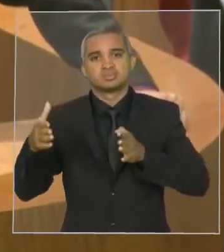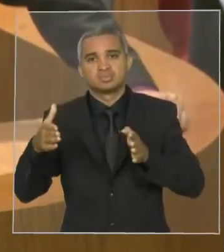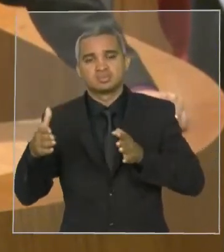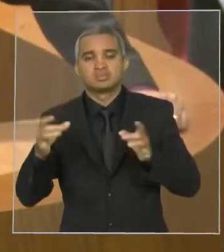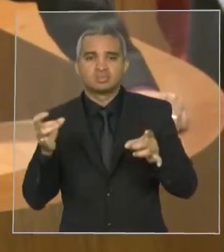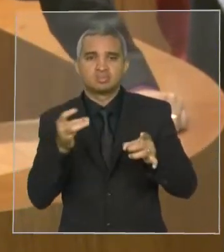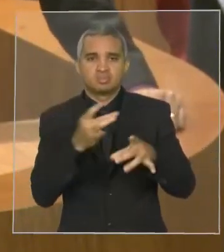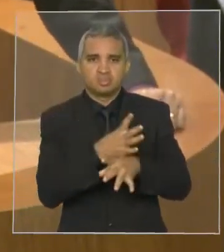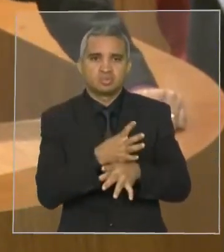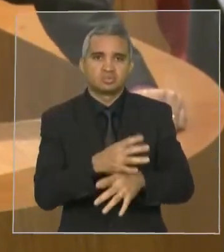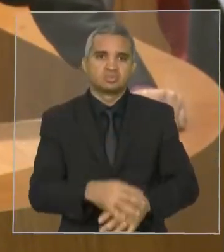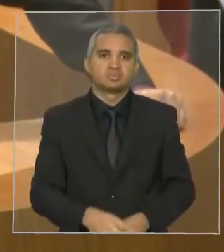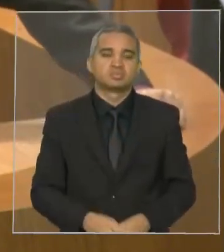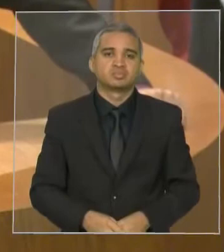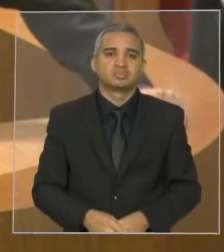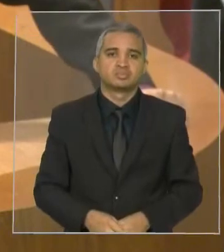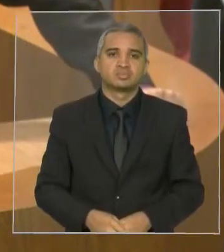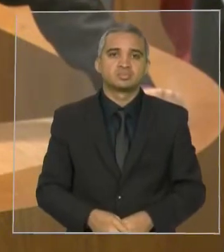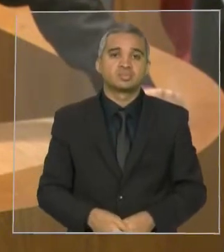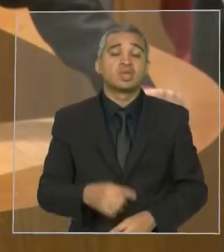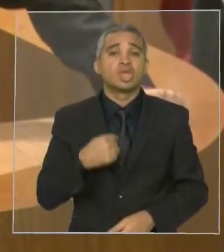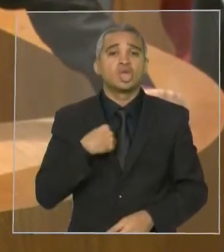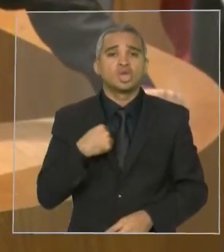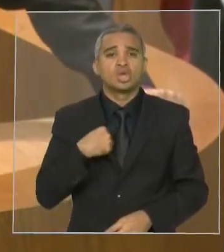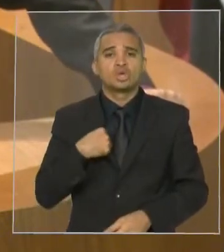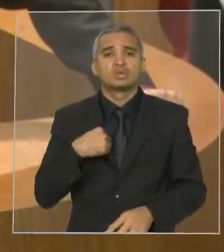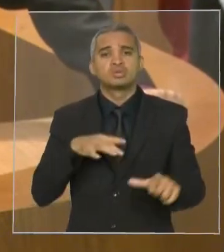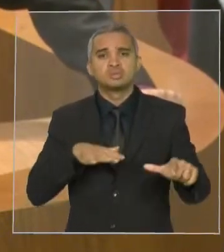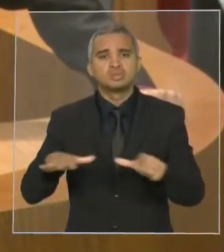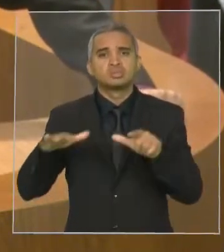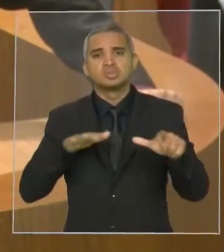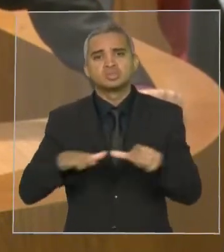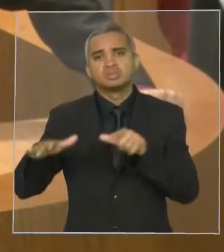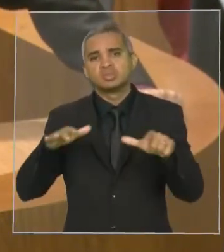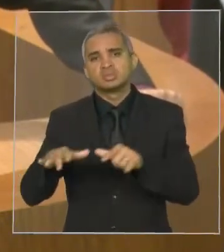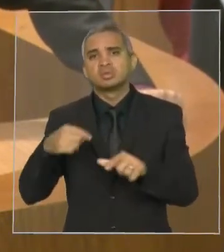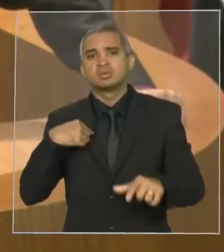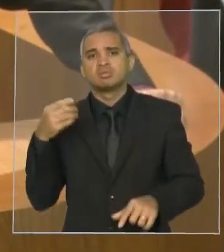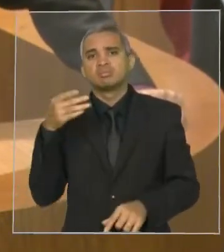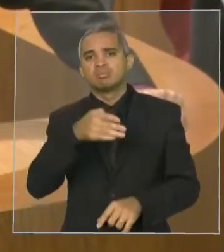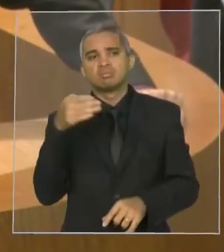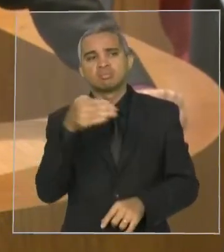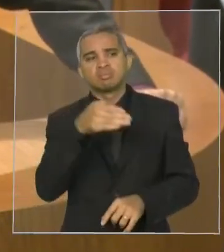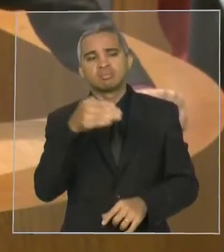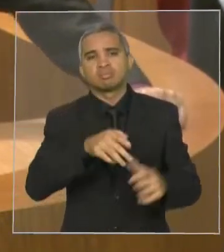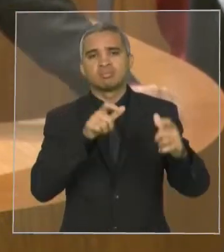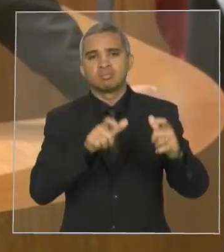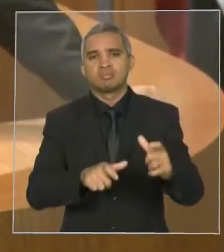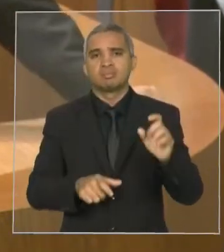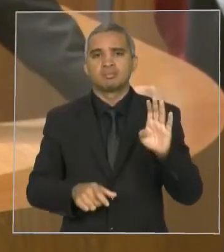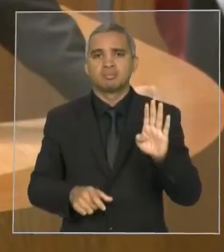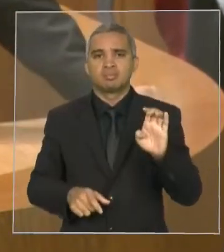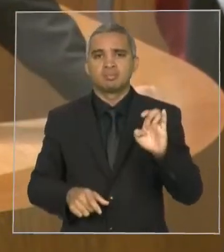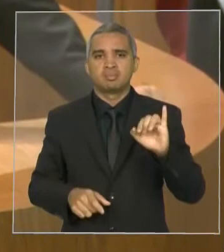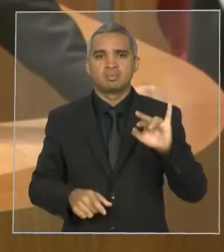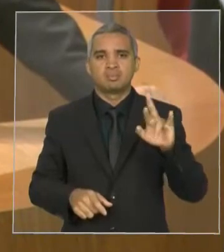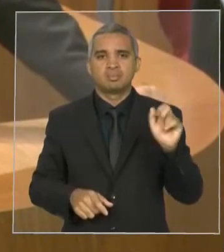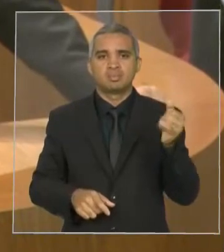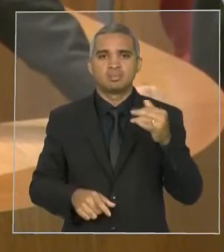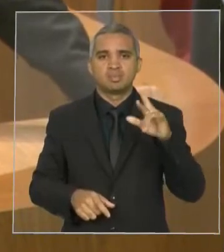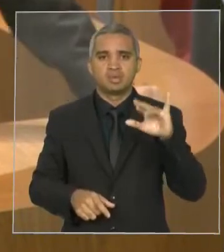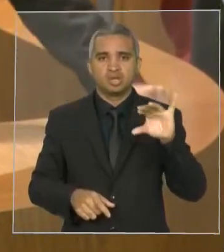eu estou na beira rio quase que toda semana com meu filho com os meus sobrinhos e tudo o que eu